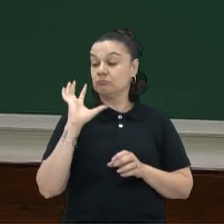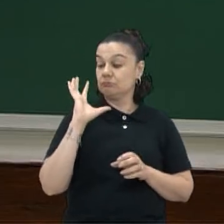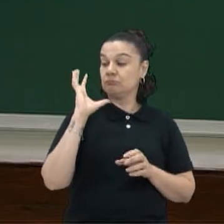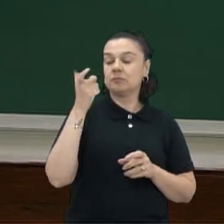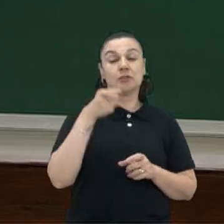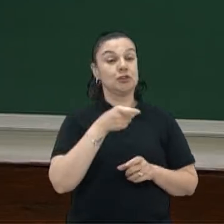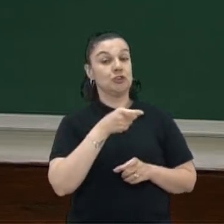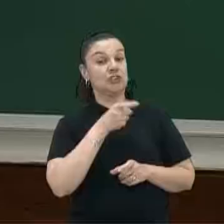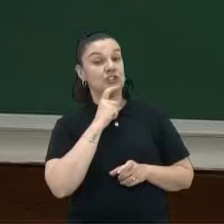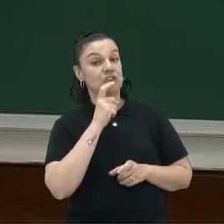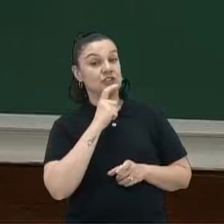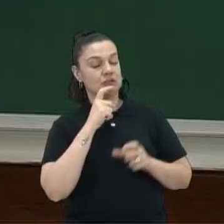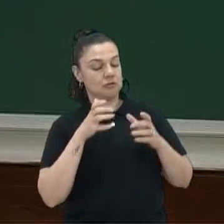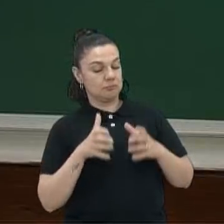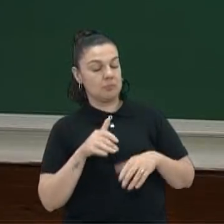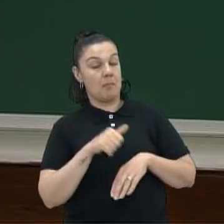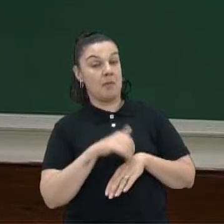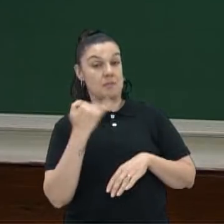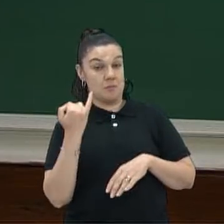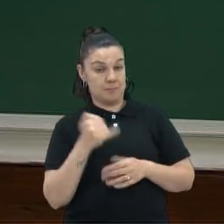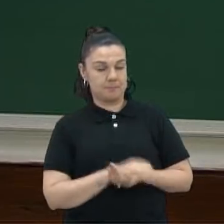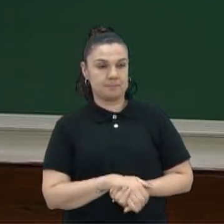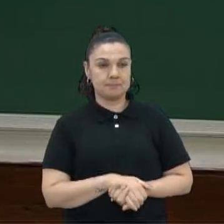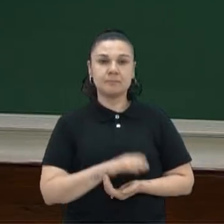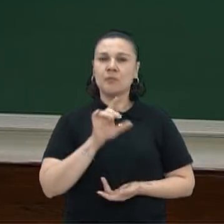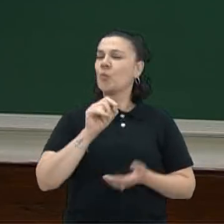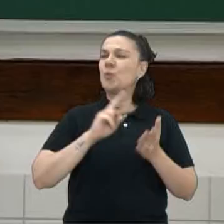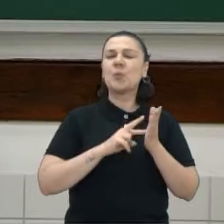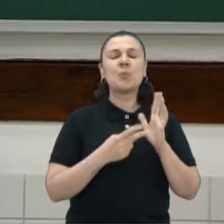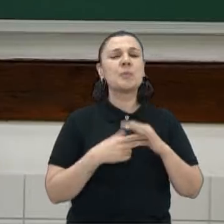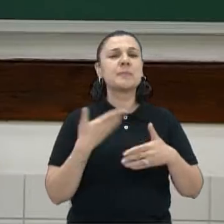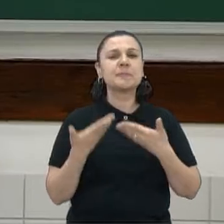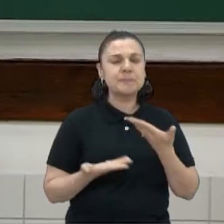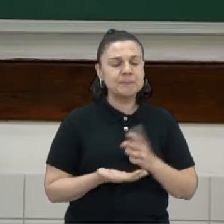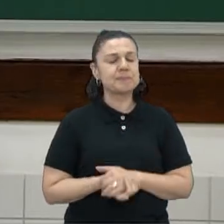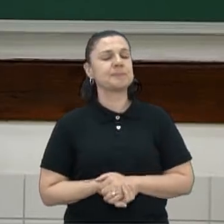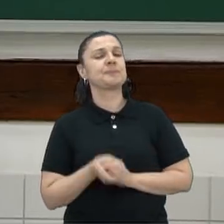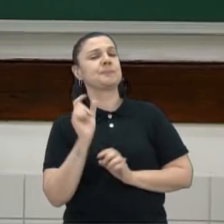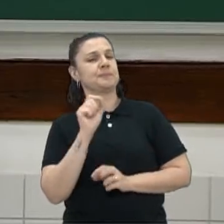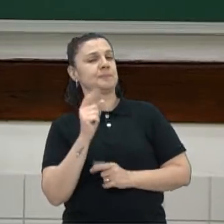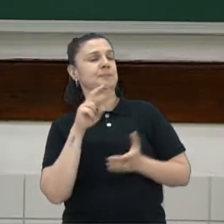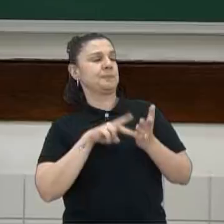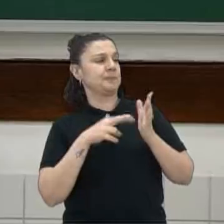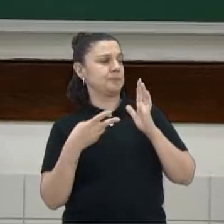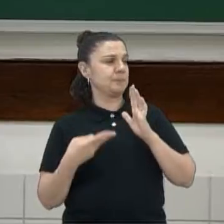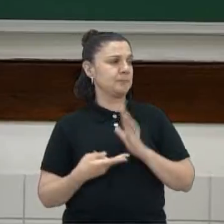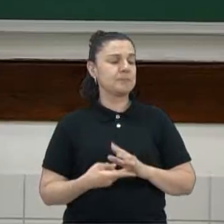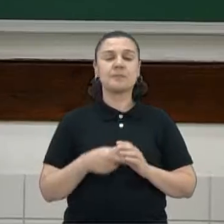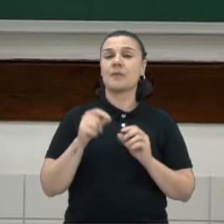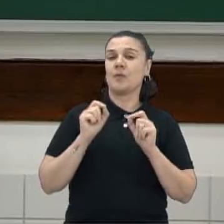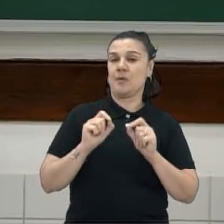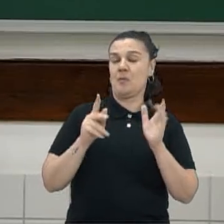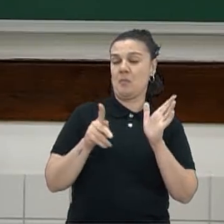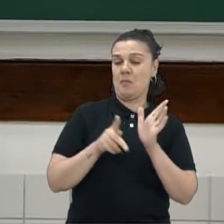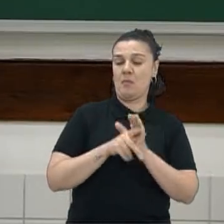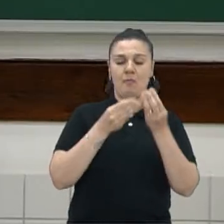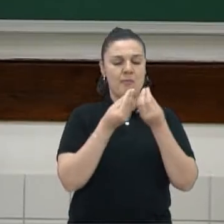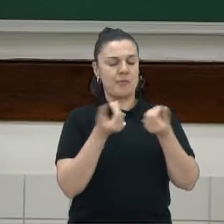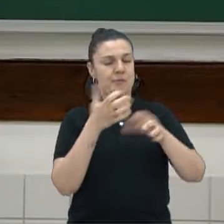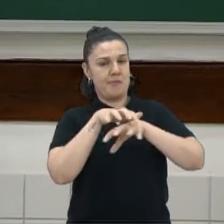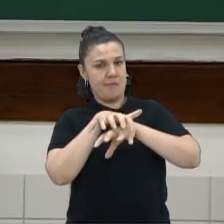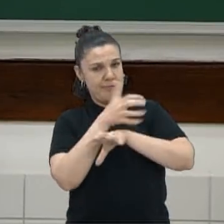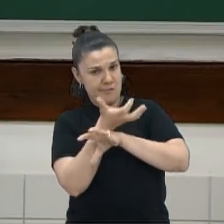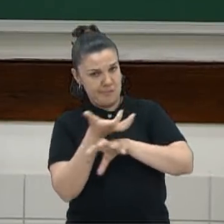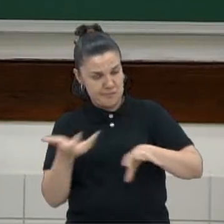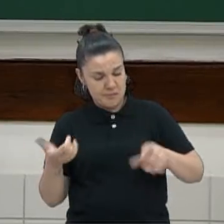do gelo será preponderante. O que significa isso? Significa dizer que nos desertos, em